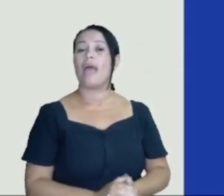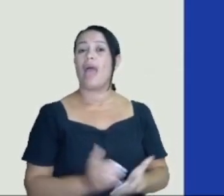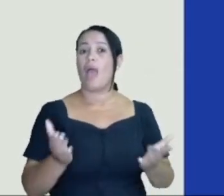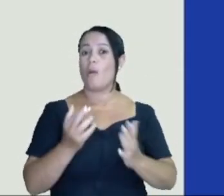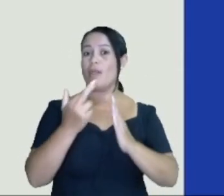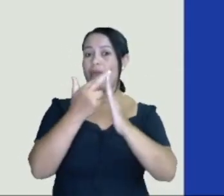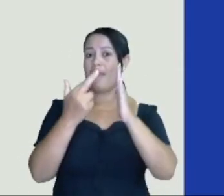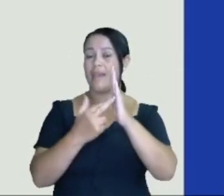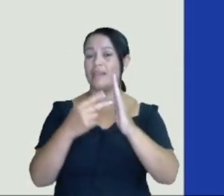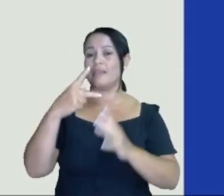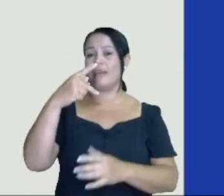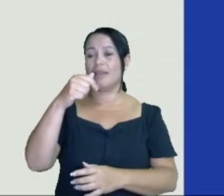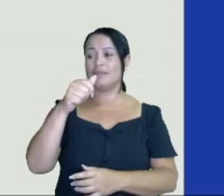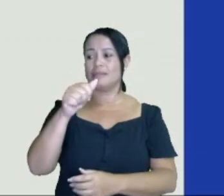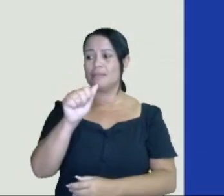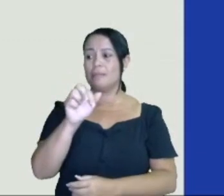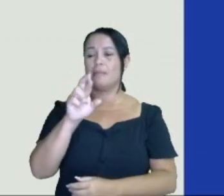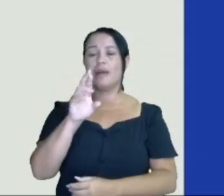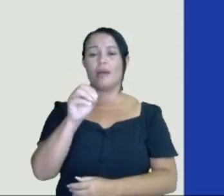Vamos para a regra das